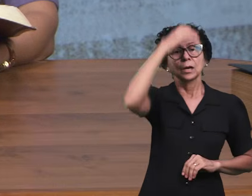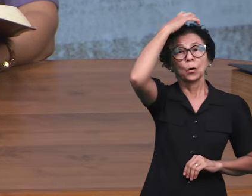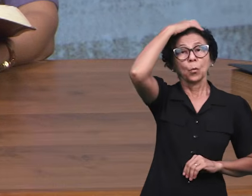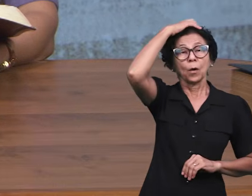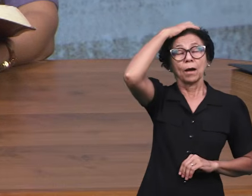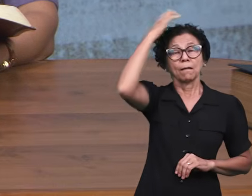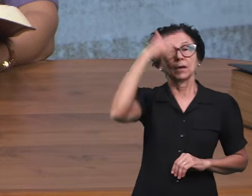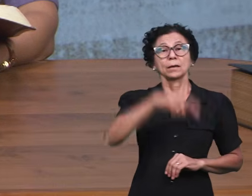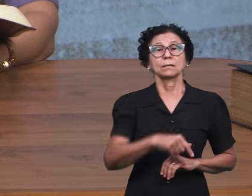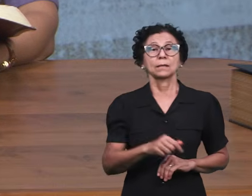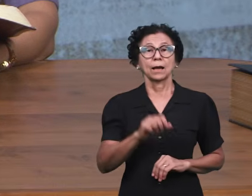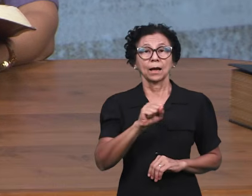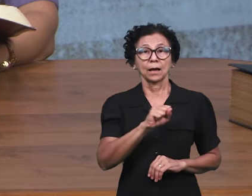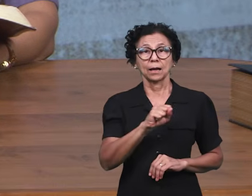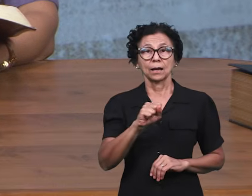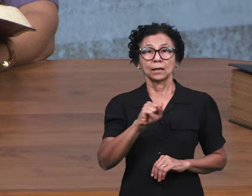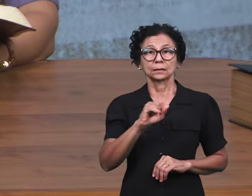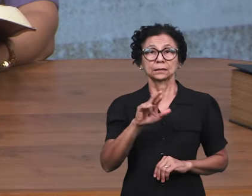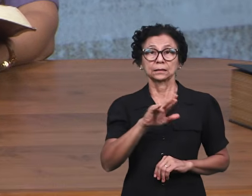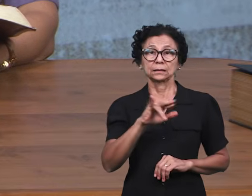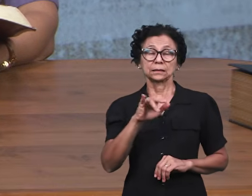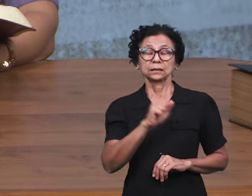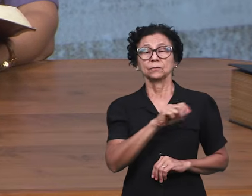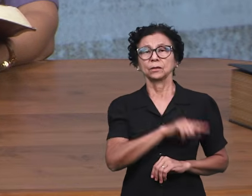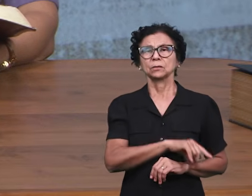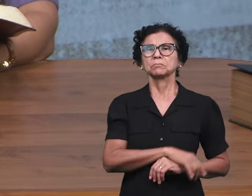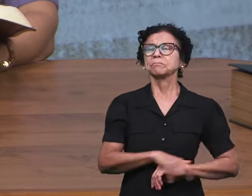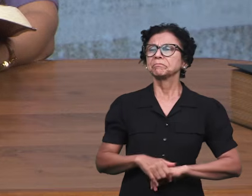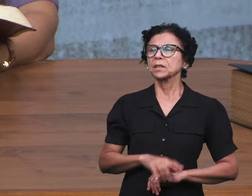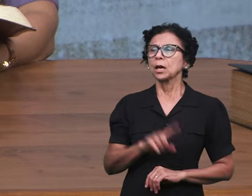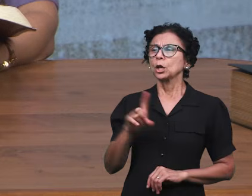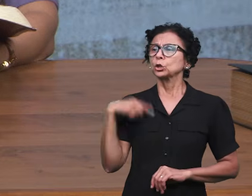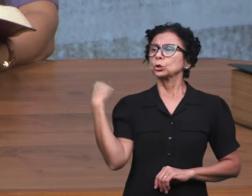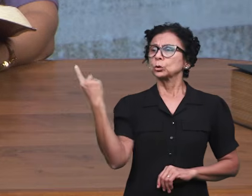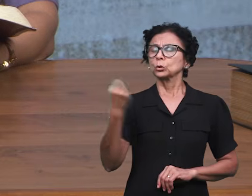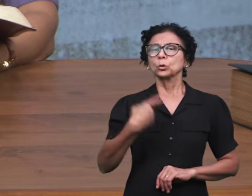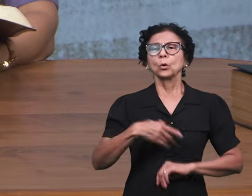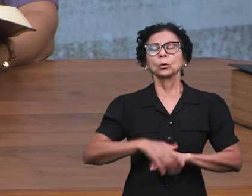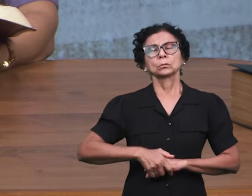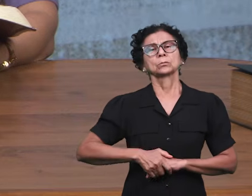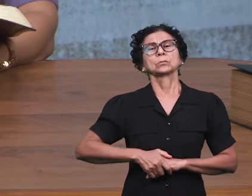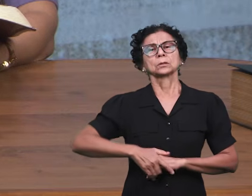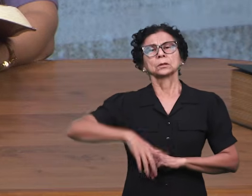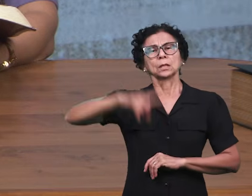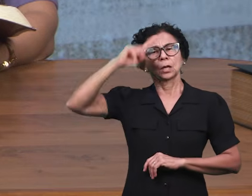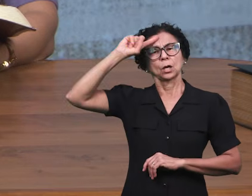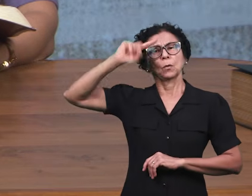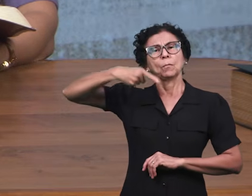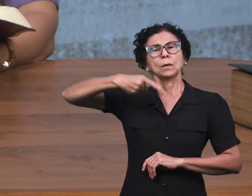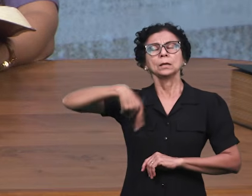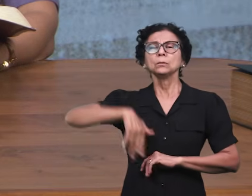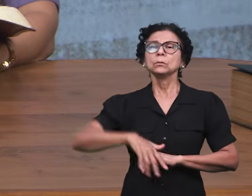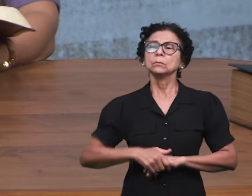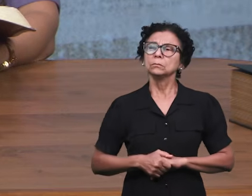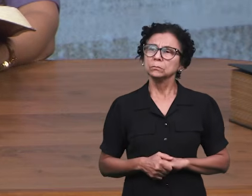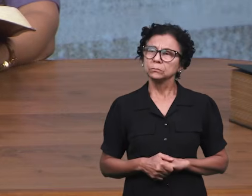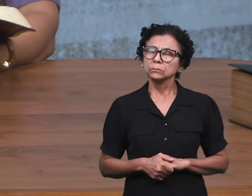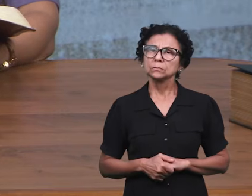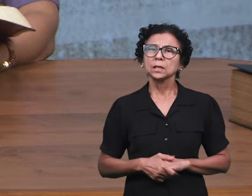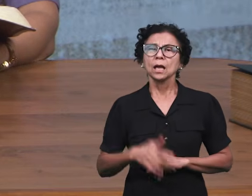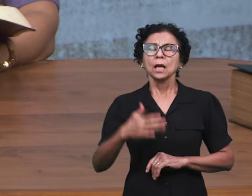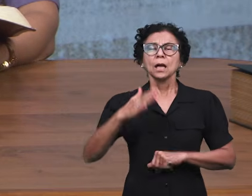todos eles reis? Não é Cauno como Carquemes? Não